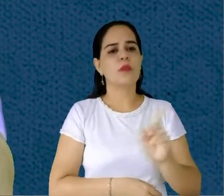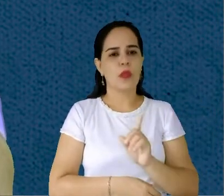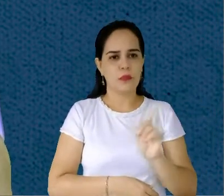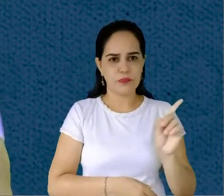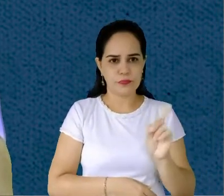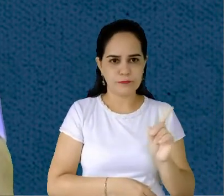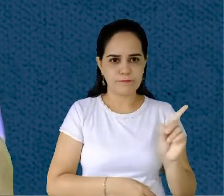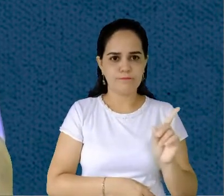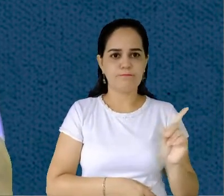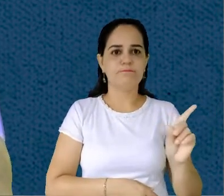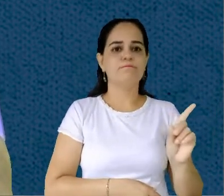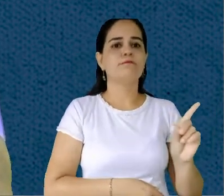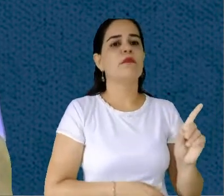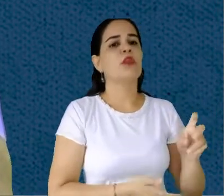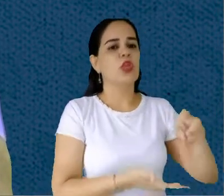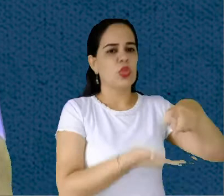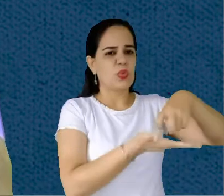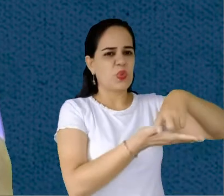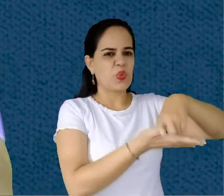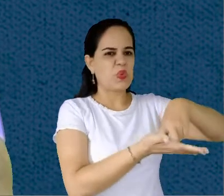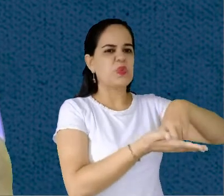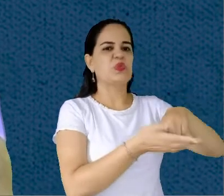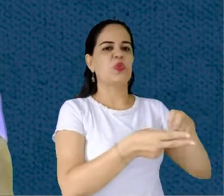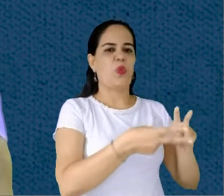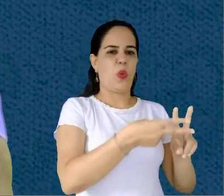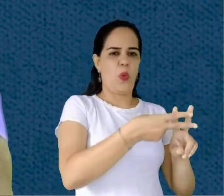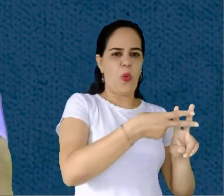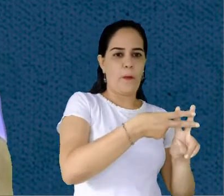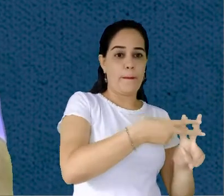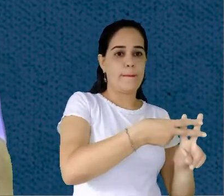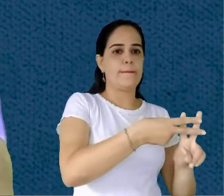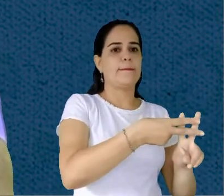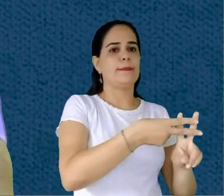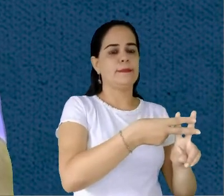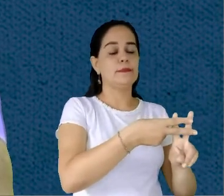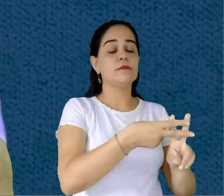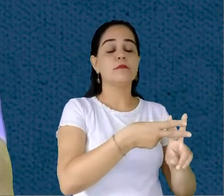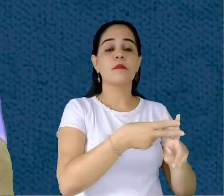nas costas da Ásia Menor, né, quando esteve desterrado